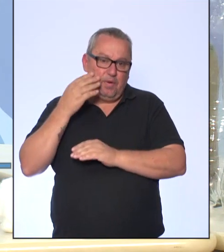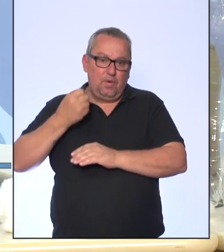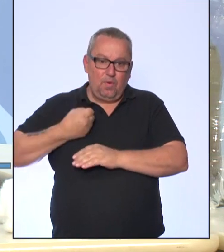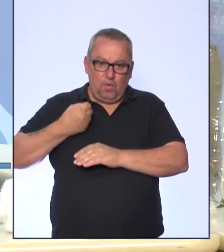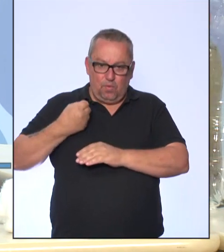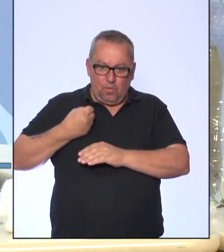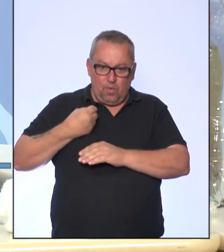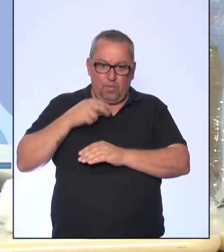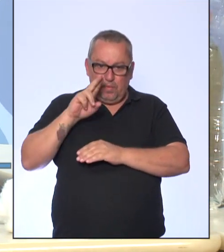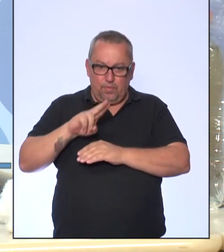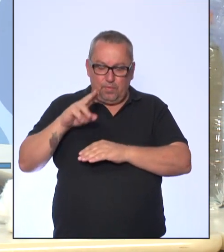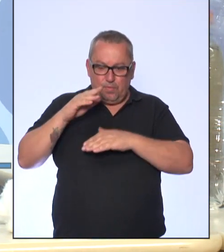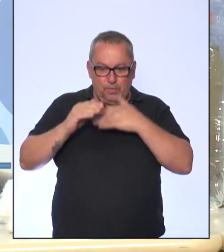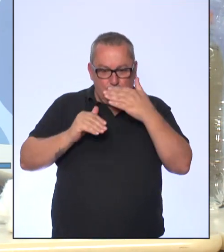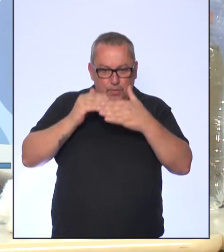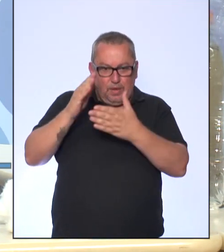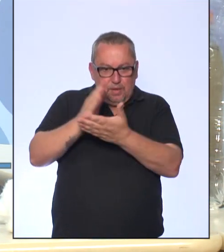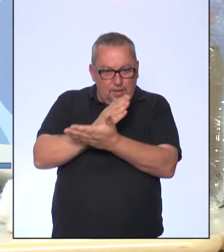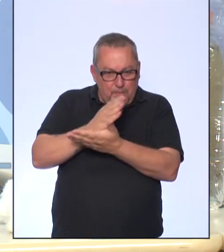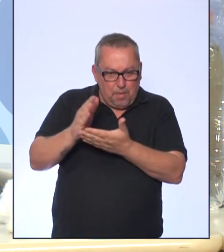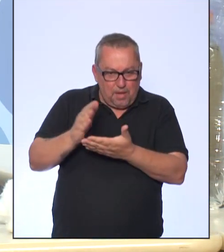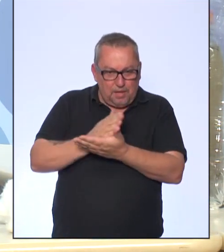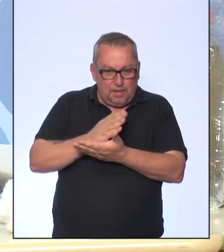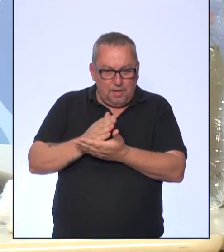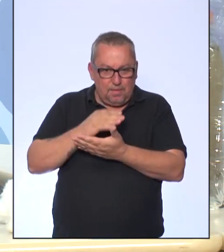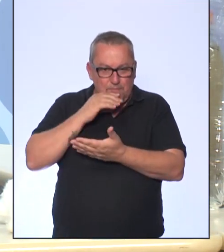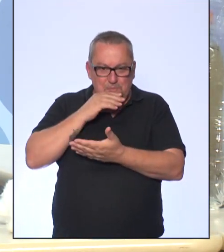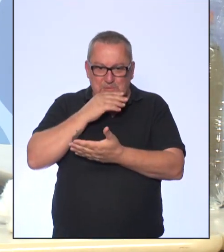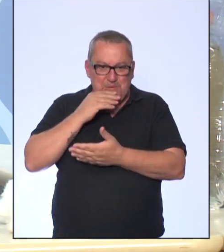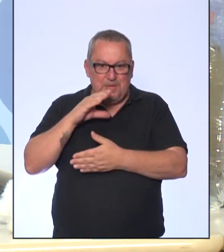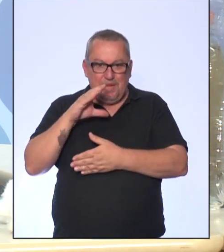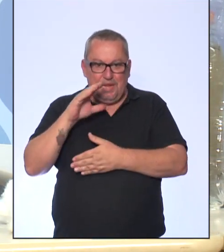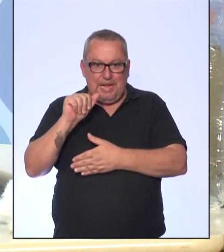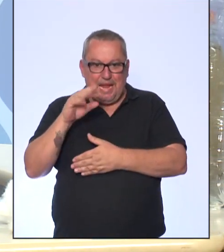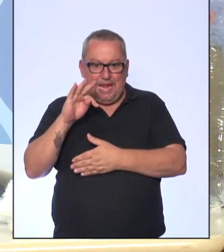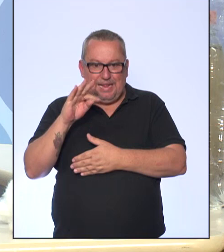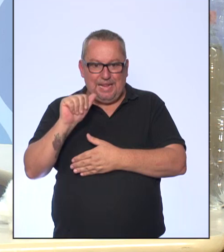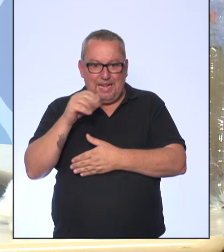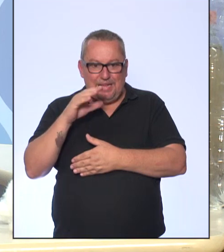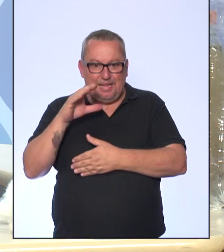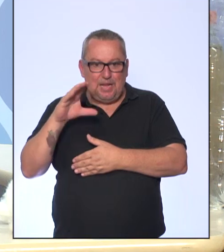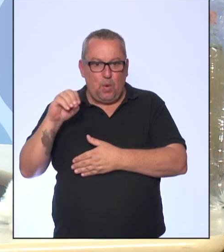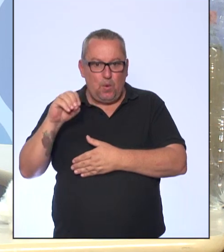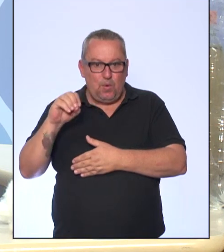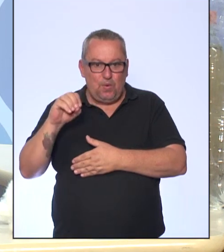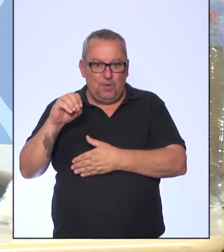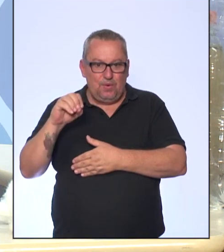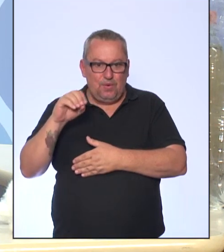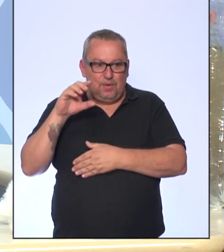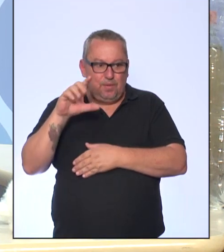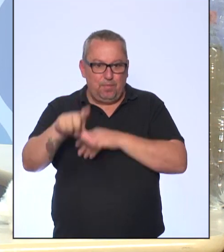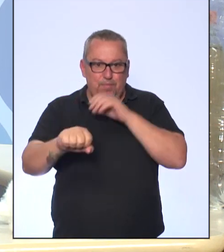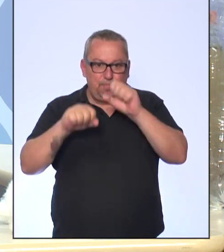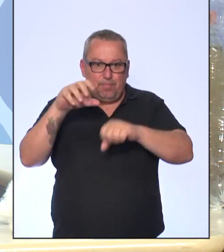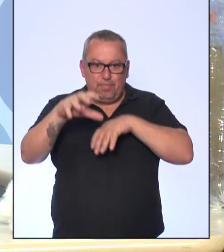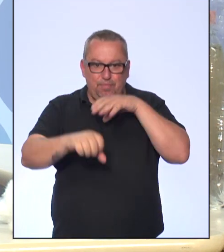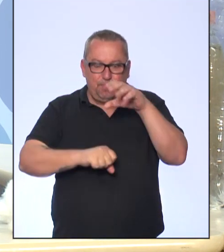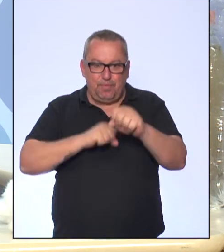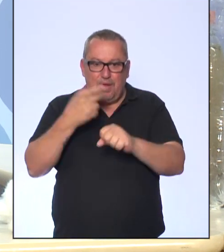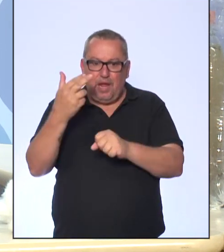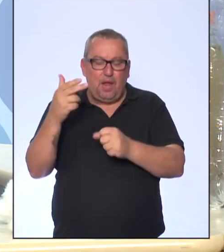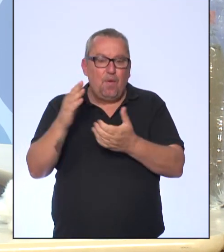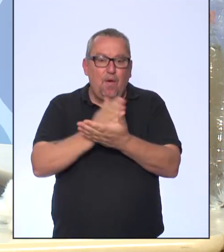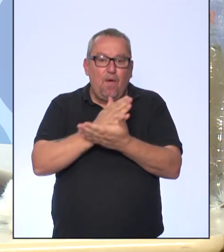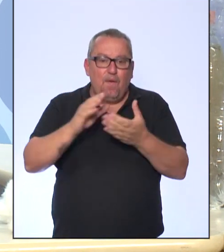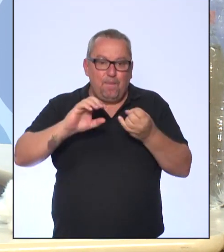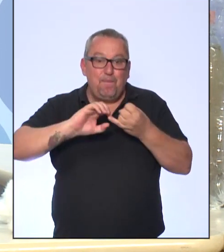processo utilizado para fazer a separação do lixo? É a catação. Esse é o processo. É o mesmo processo quando a gente separa o feijão em casa. A gente não